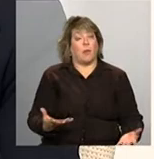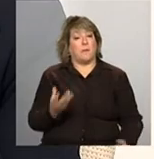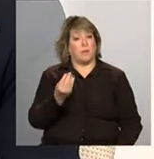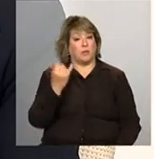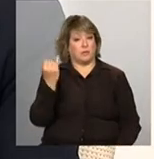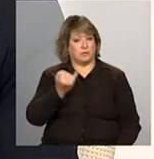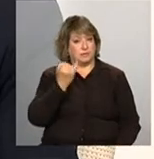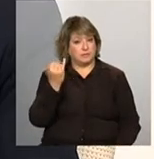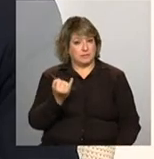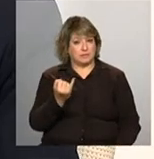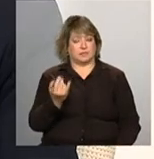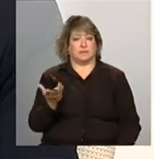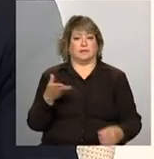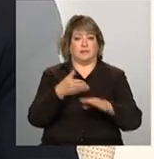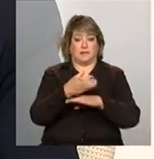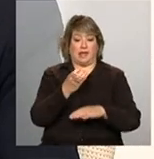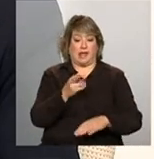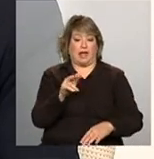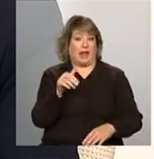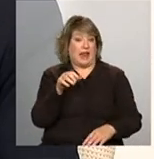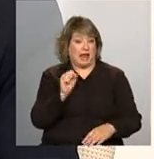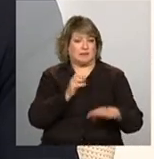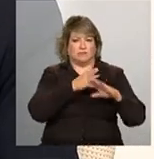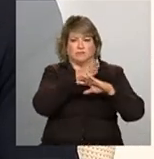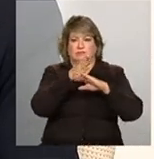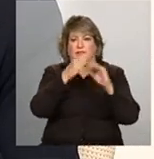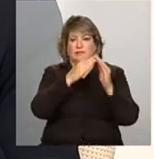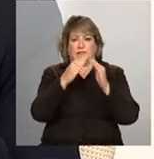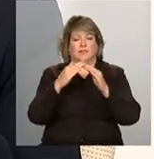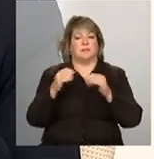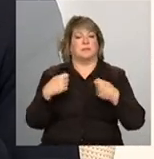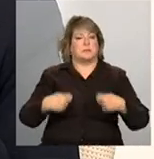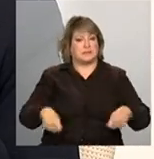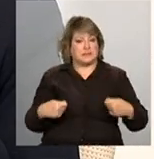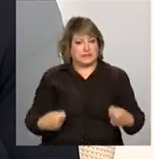a participação dos CRAS. Os CRAS, então, devem